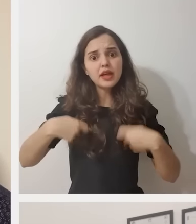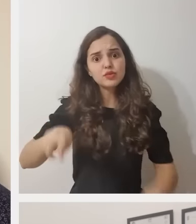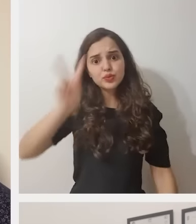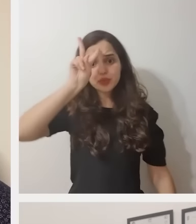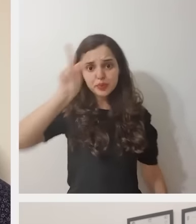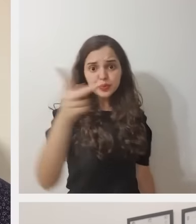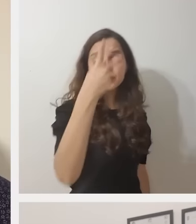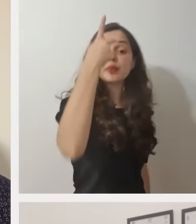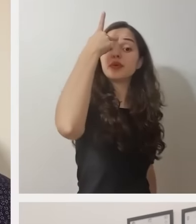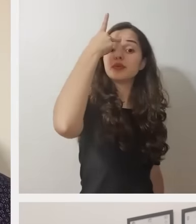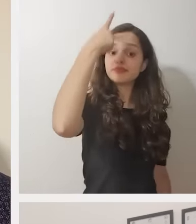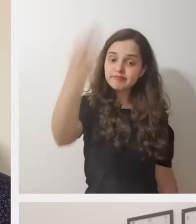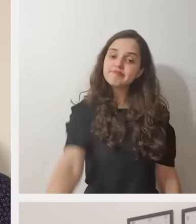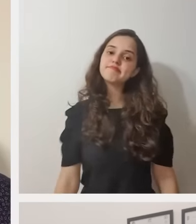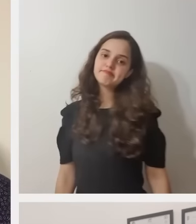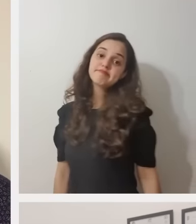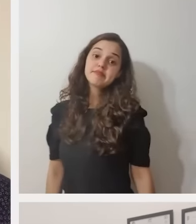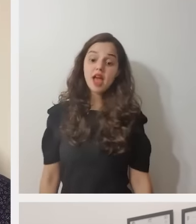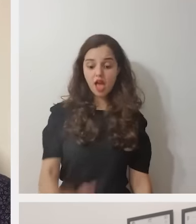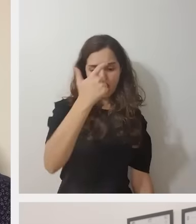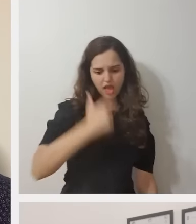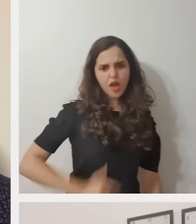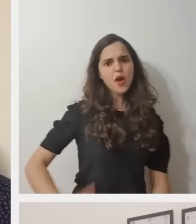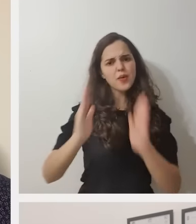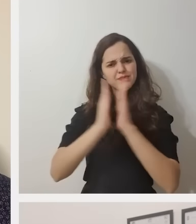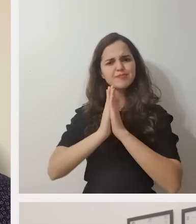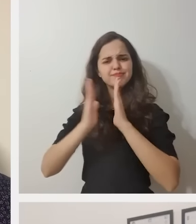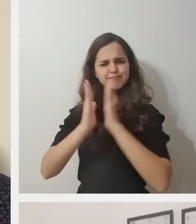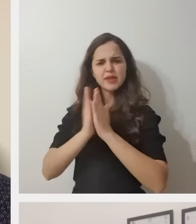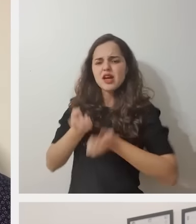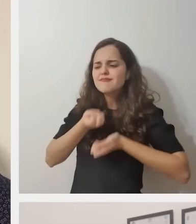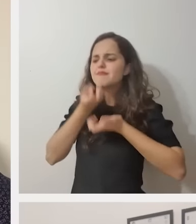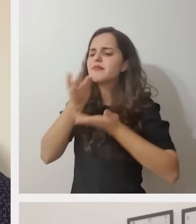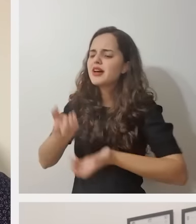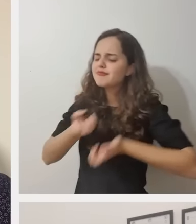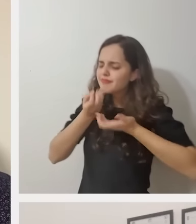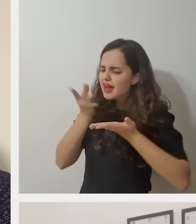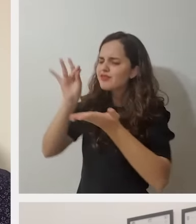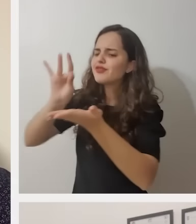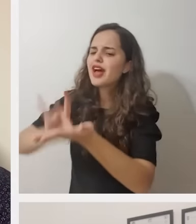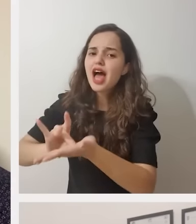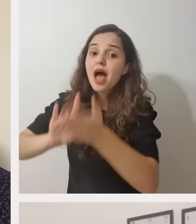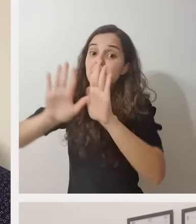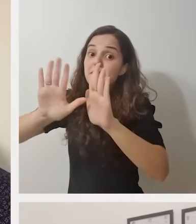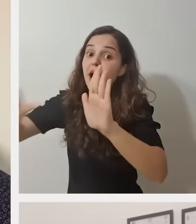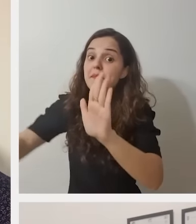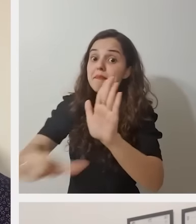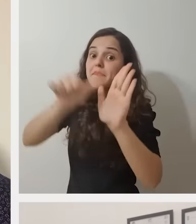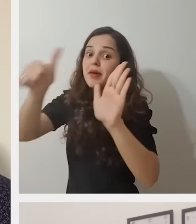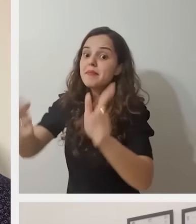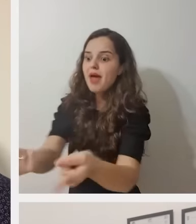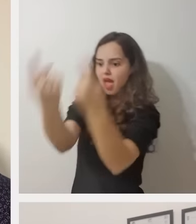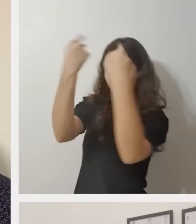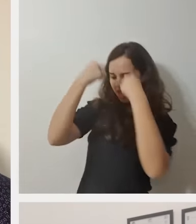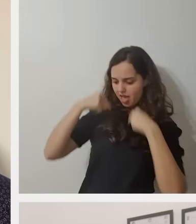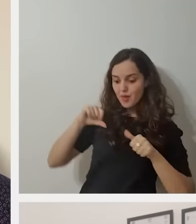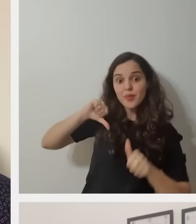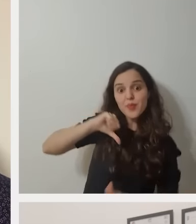deles. Minha oração só é real transformação. Se